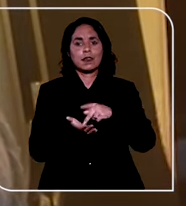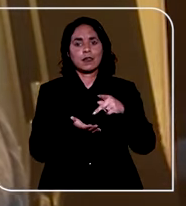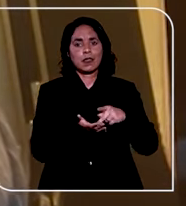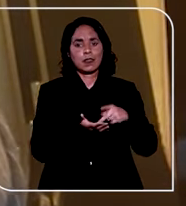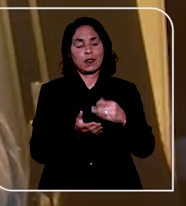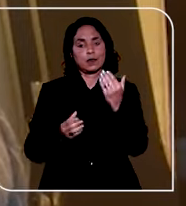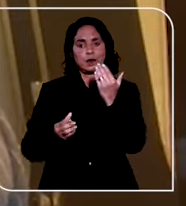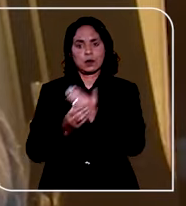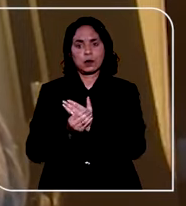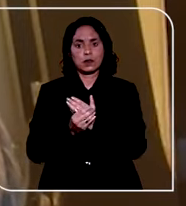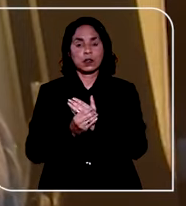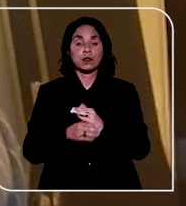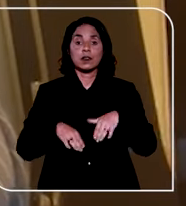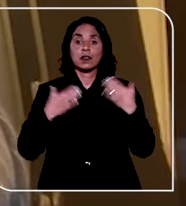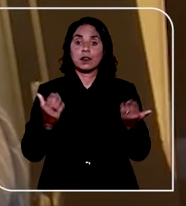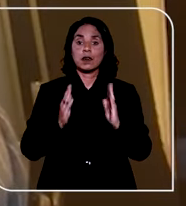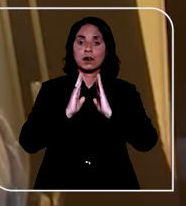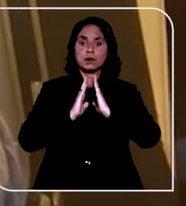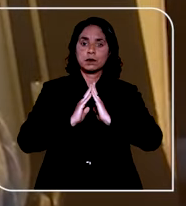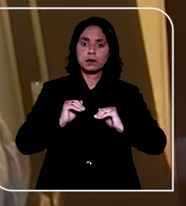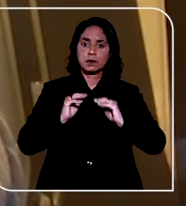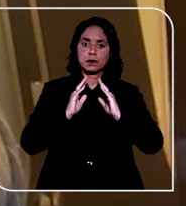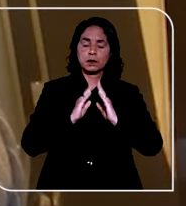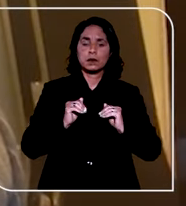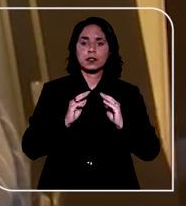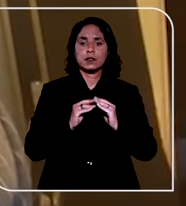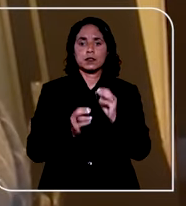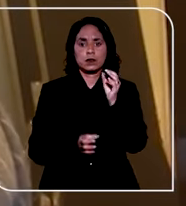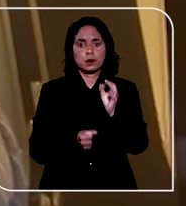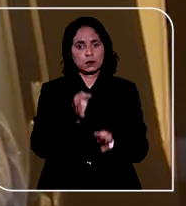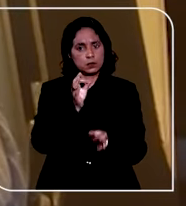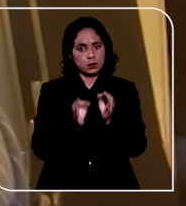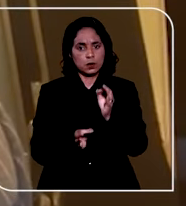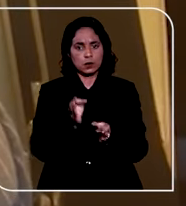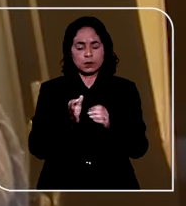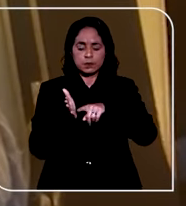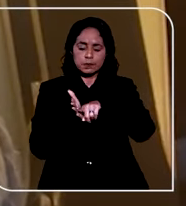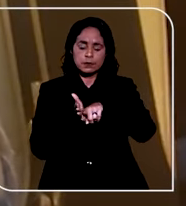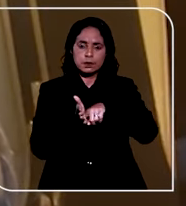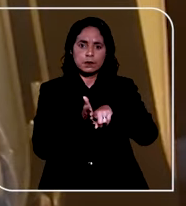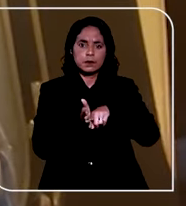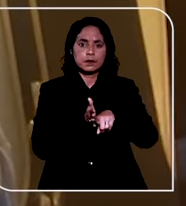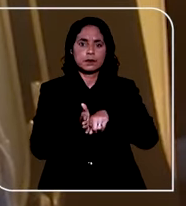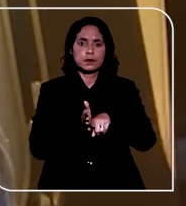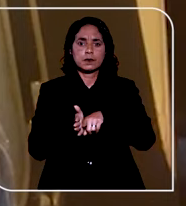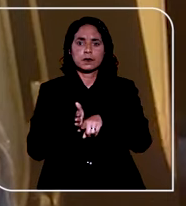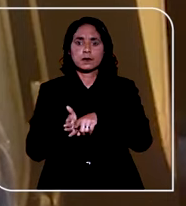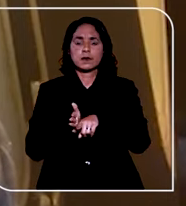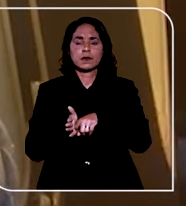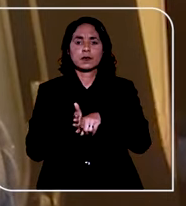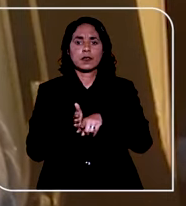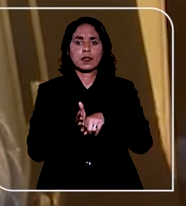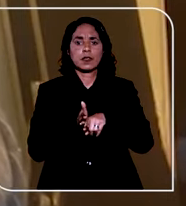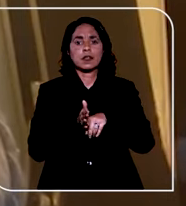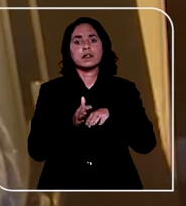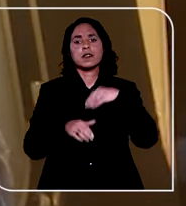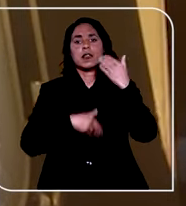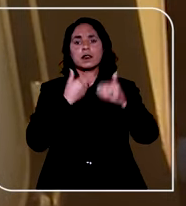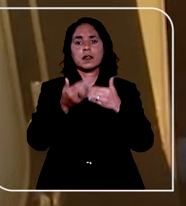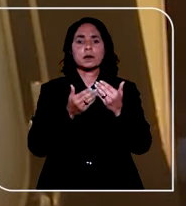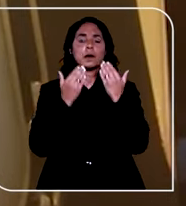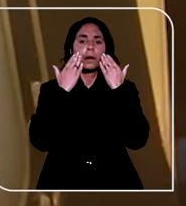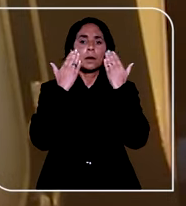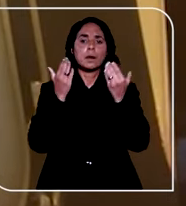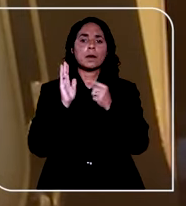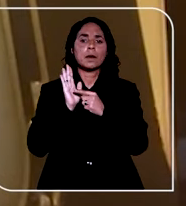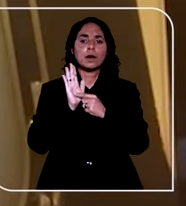sentença ou seja é um pedido pro juiz analisar aquela situação que ele vai demonstrar que se